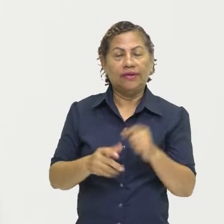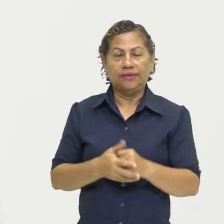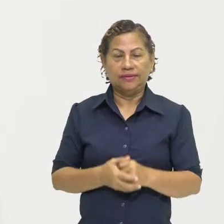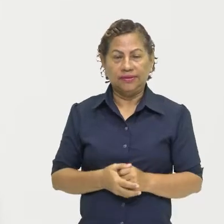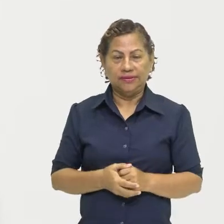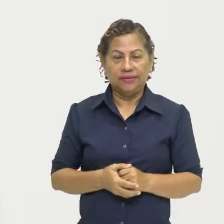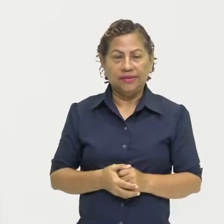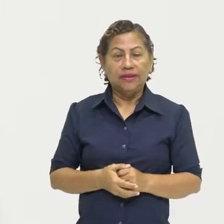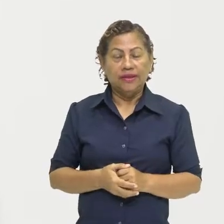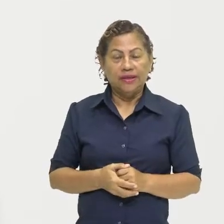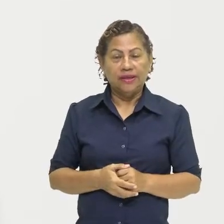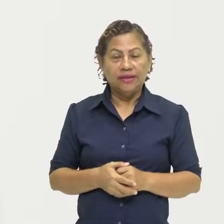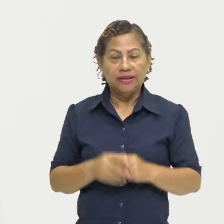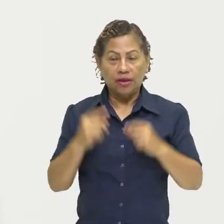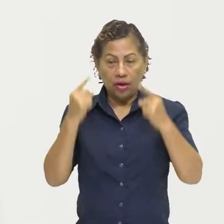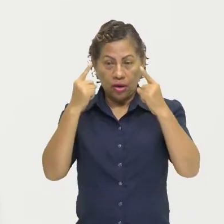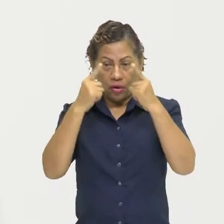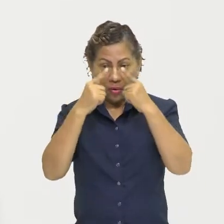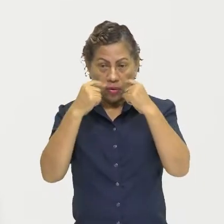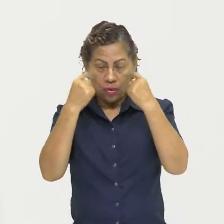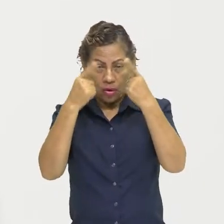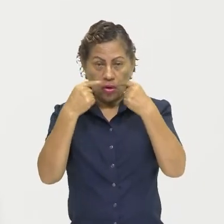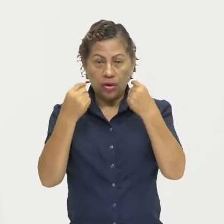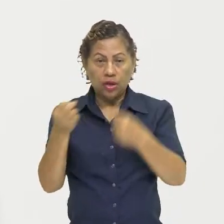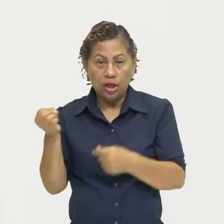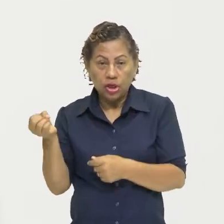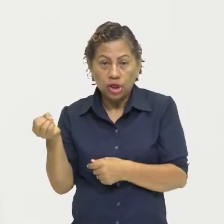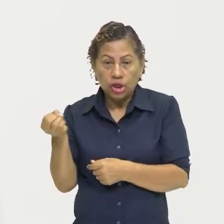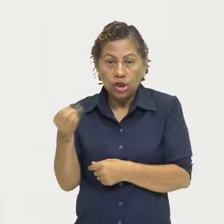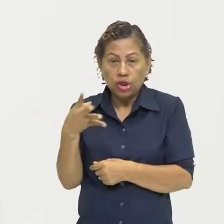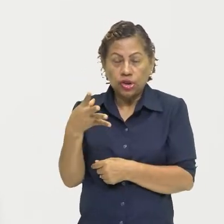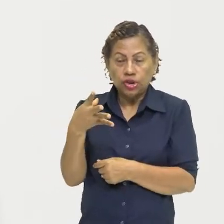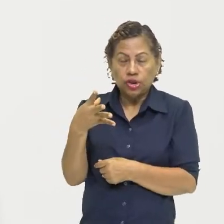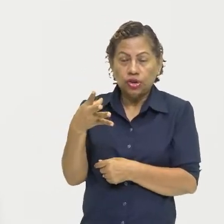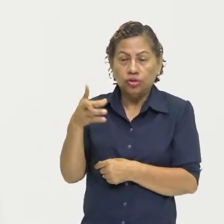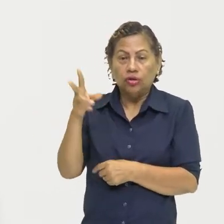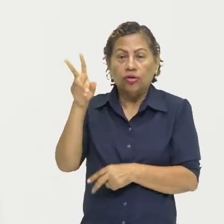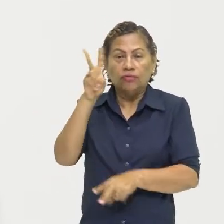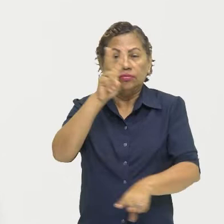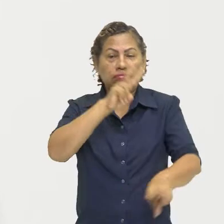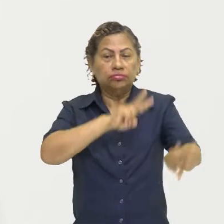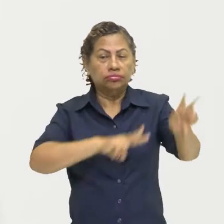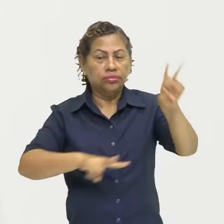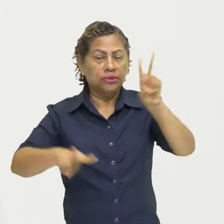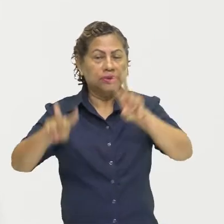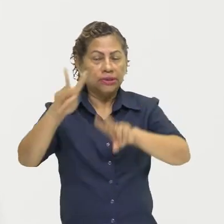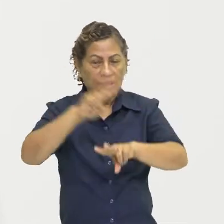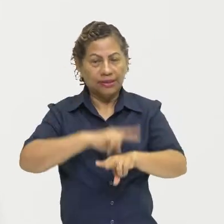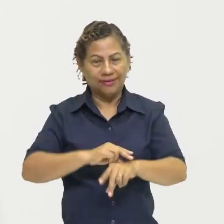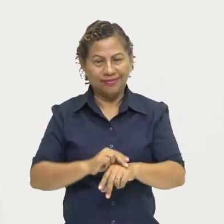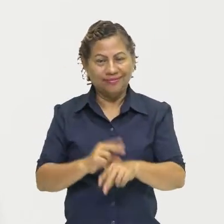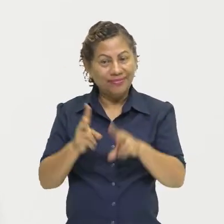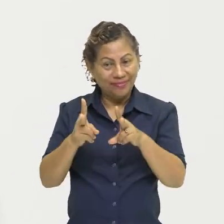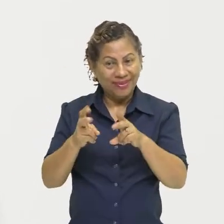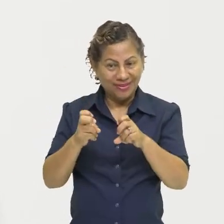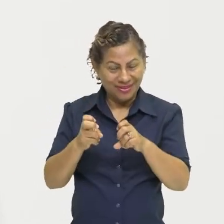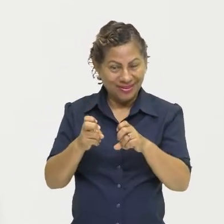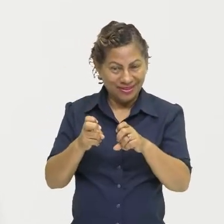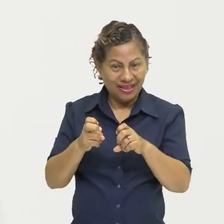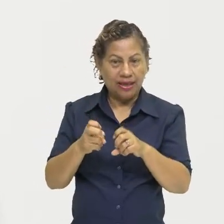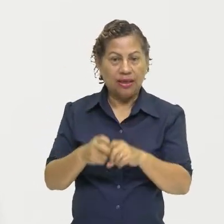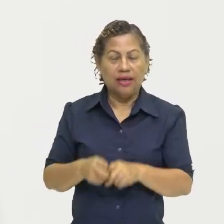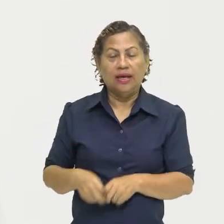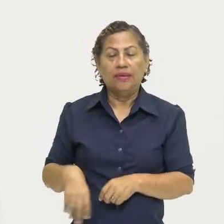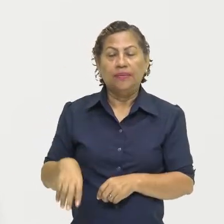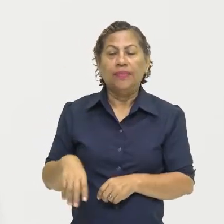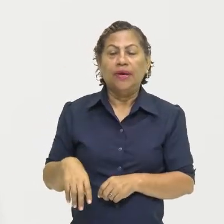de novas paisagens. Então, ansiosos de algo, né? De